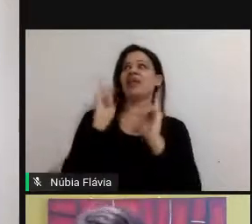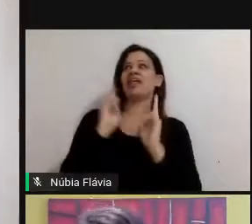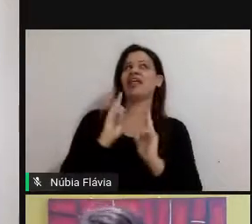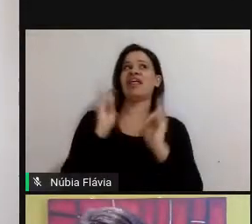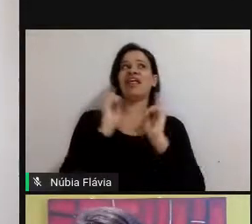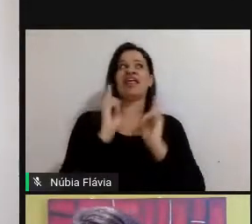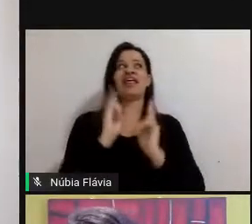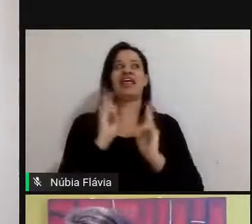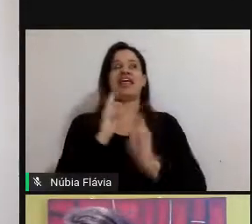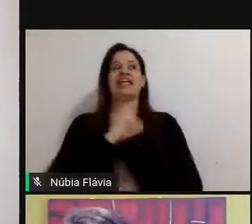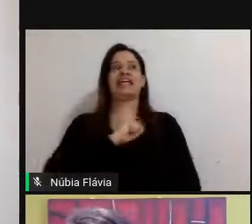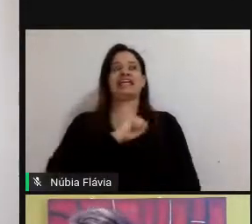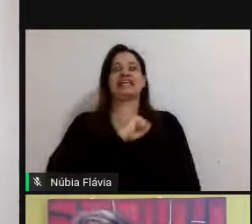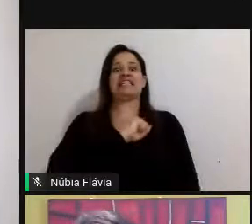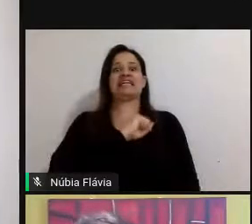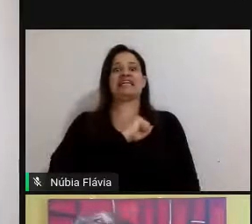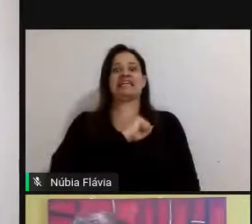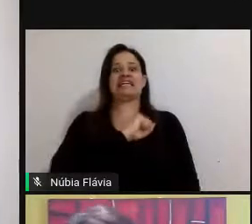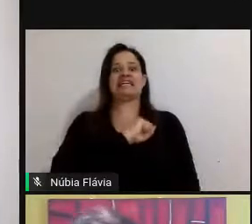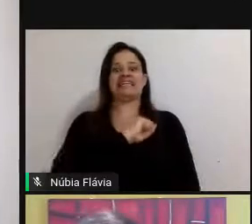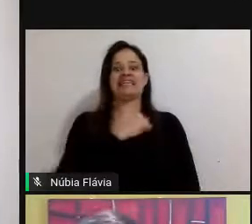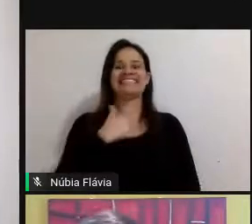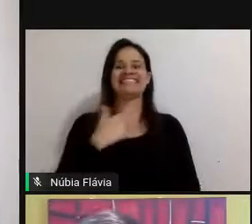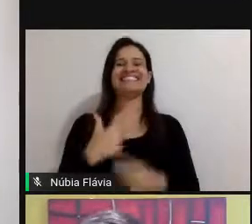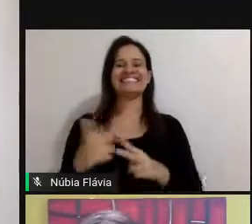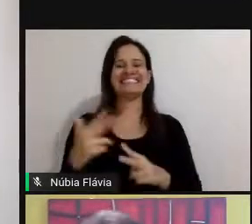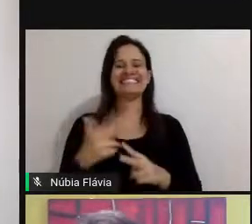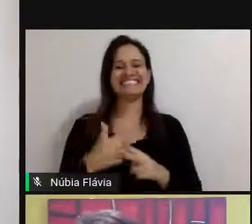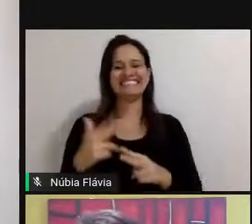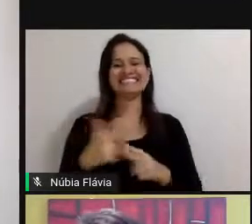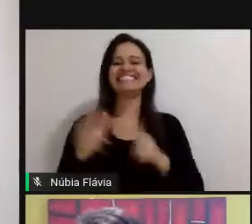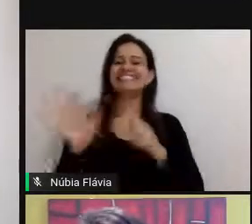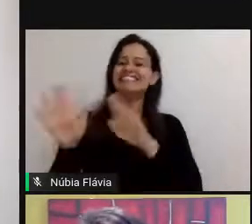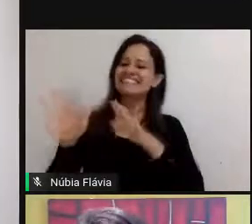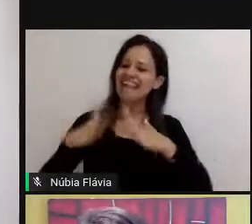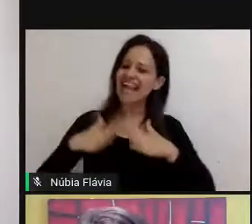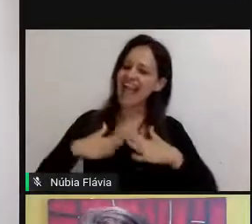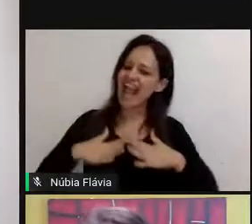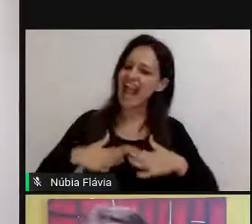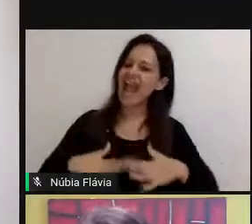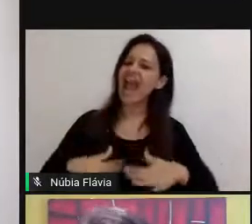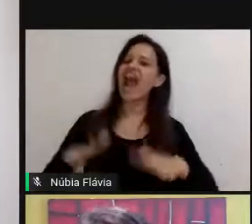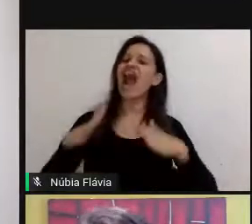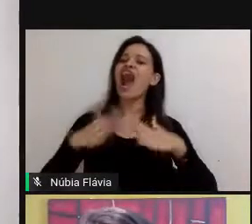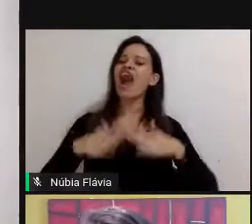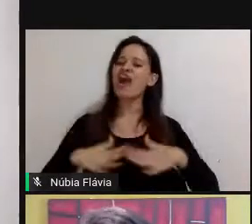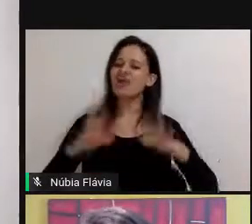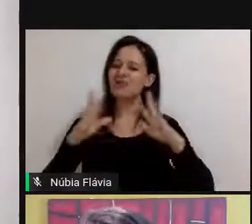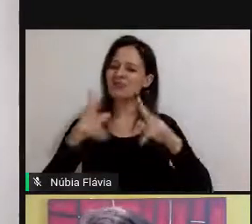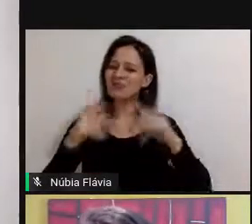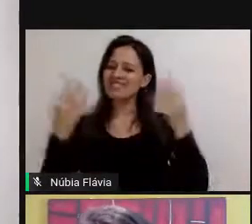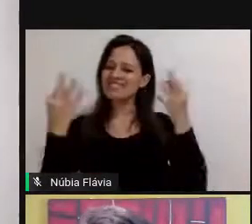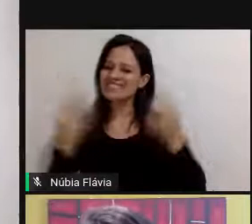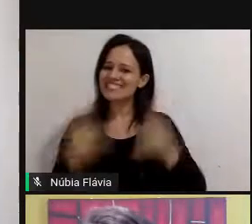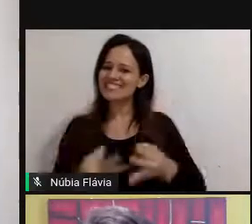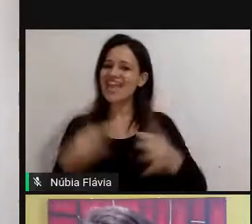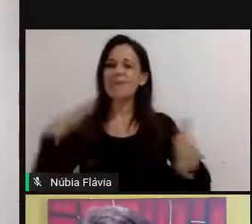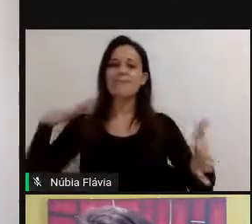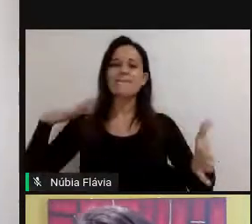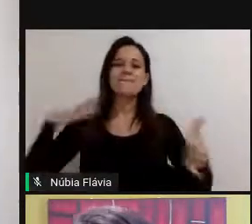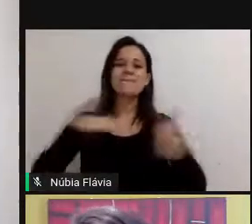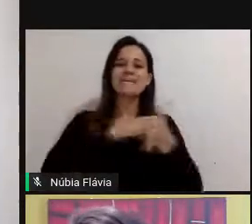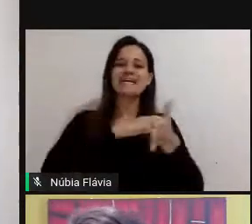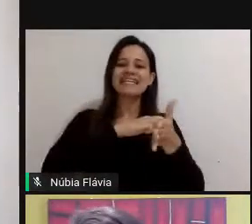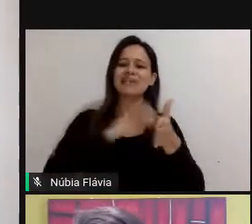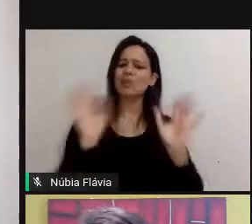quase infartando, sabe? E eu tive que disfarçar, falei, não, calma, tá tudo certo, a gente nem bateu, olha que